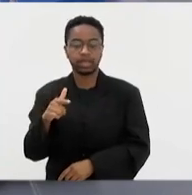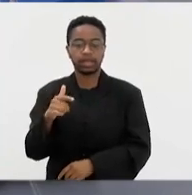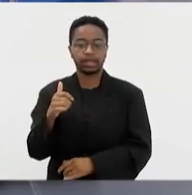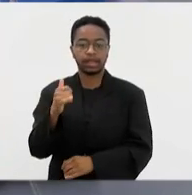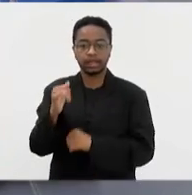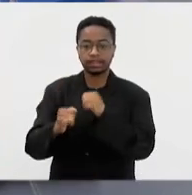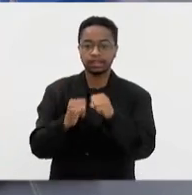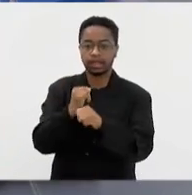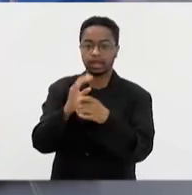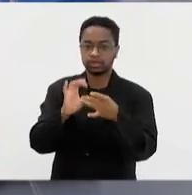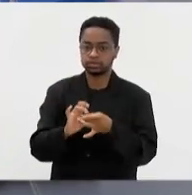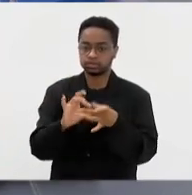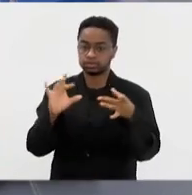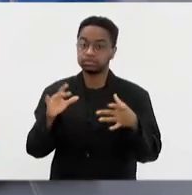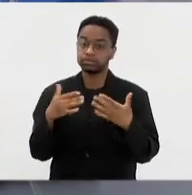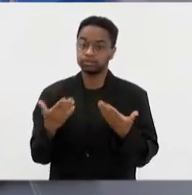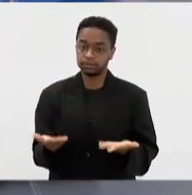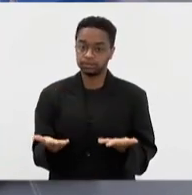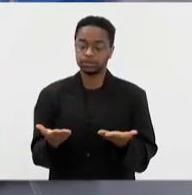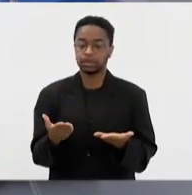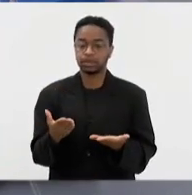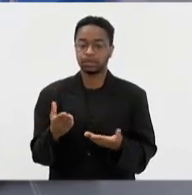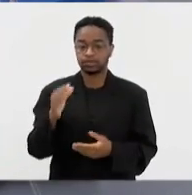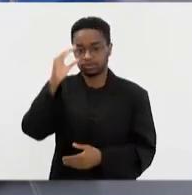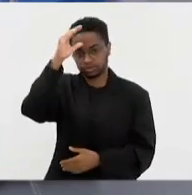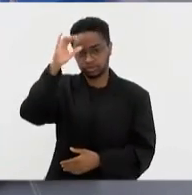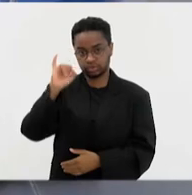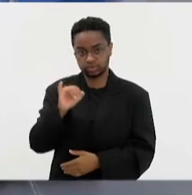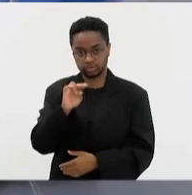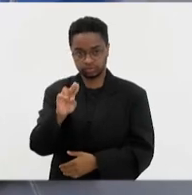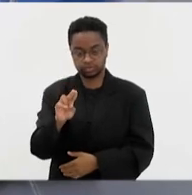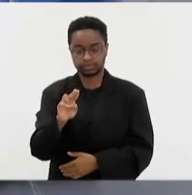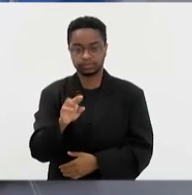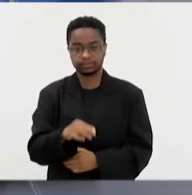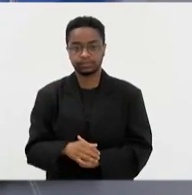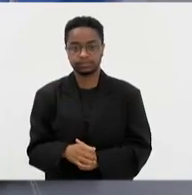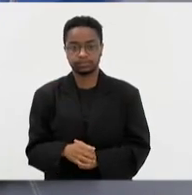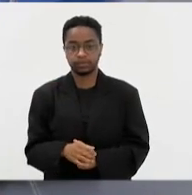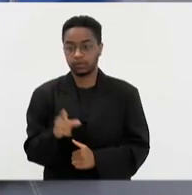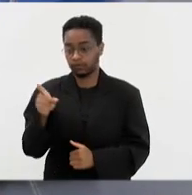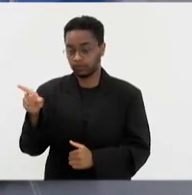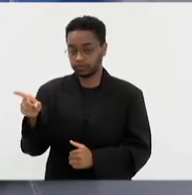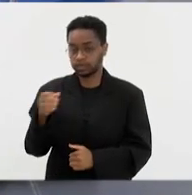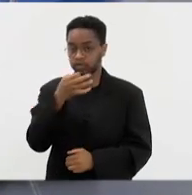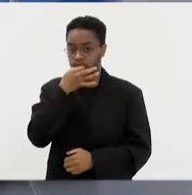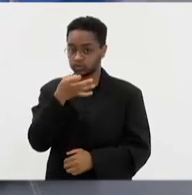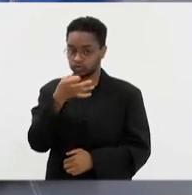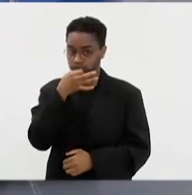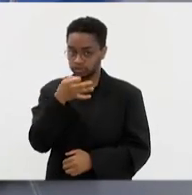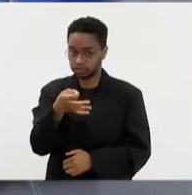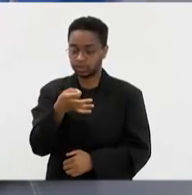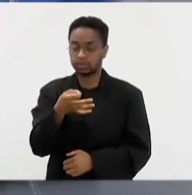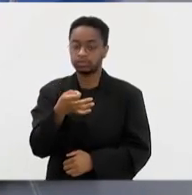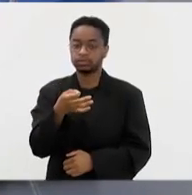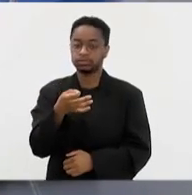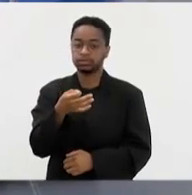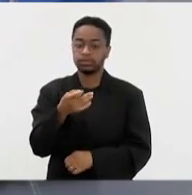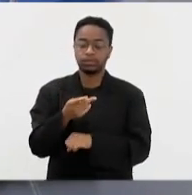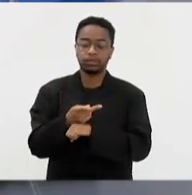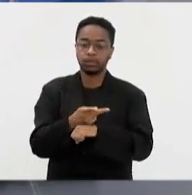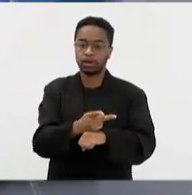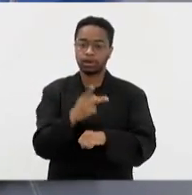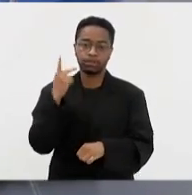internet disponíveis. Então, Tia Ju, Vossa Excelência que foi a que fez a sugestão de ouvir a Procuradoria da